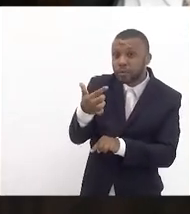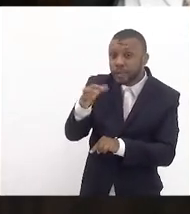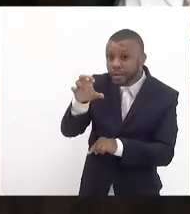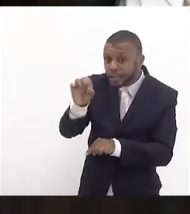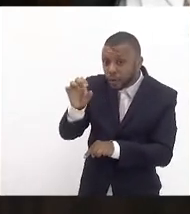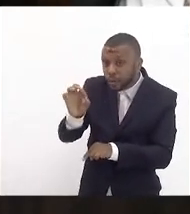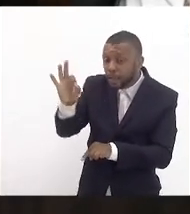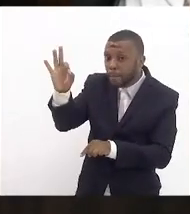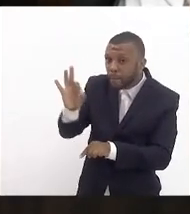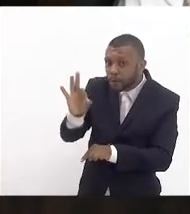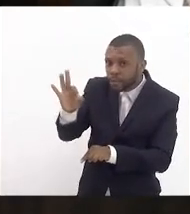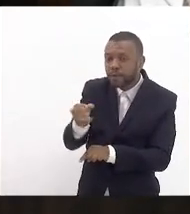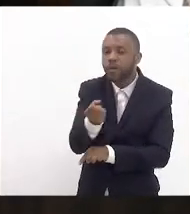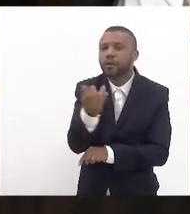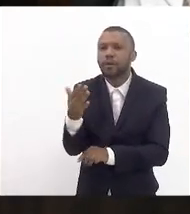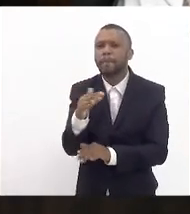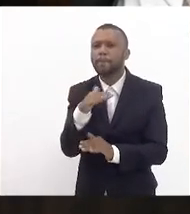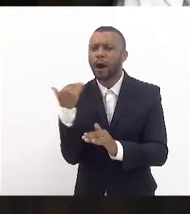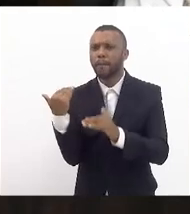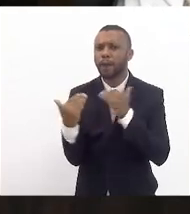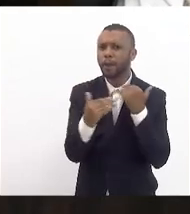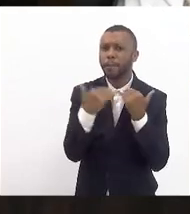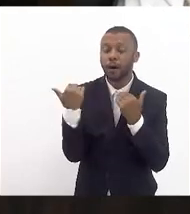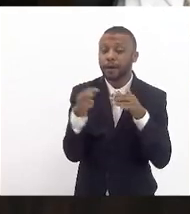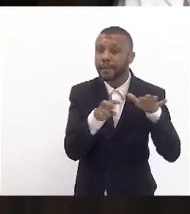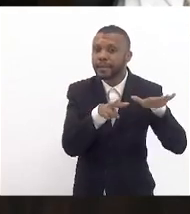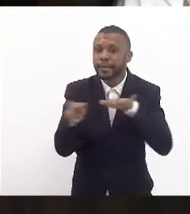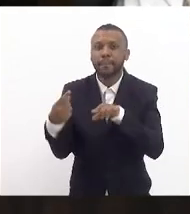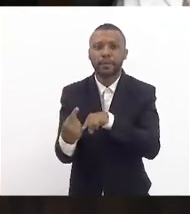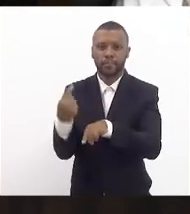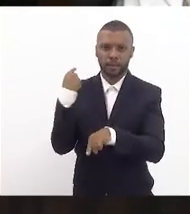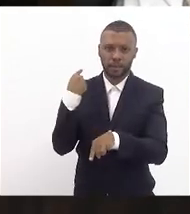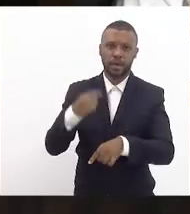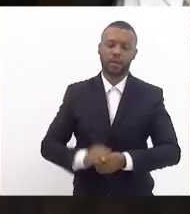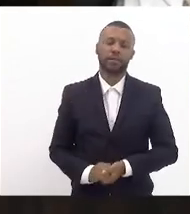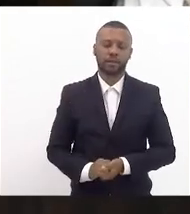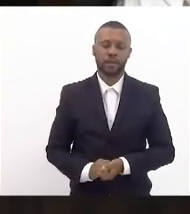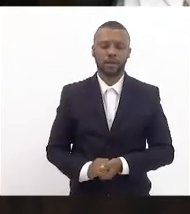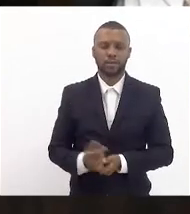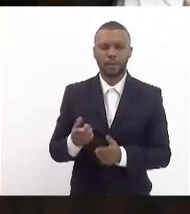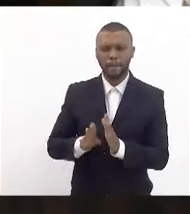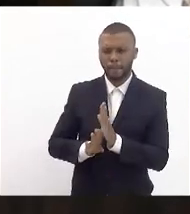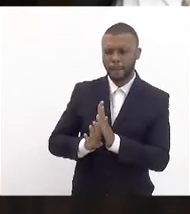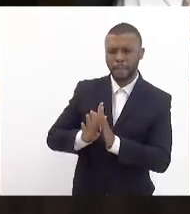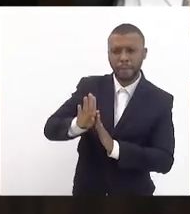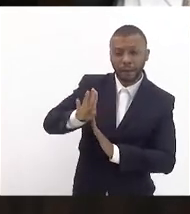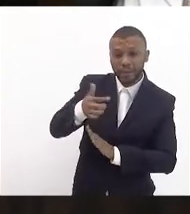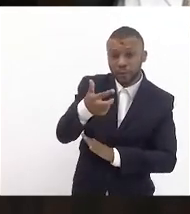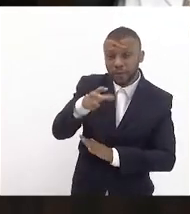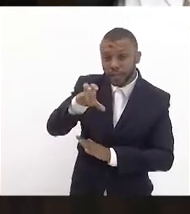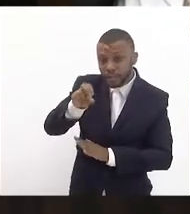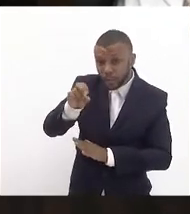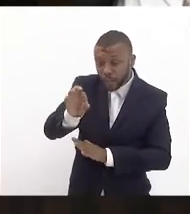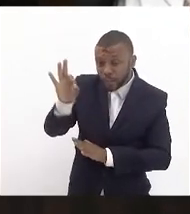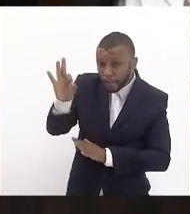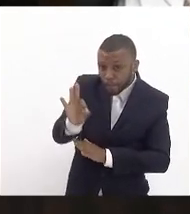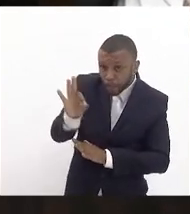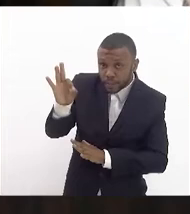óbitos da Covid na última semana. Deu subiu 120. Mais de 250%, salvo engano,